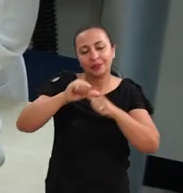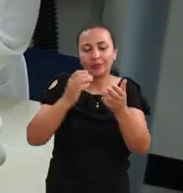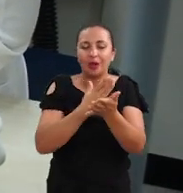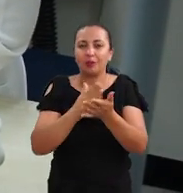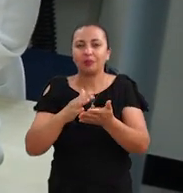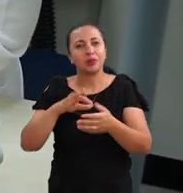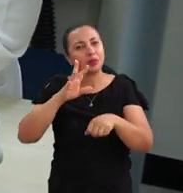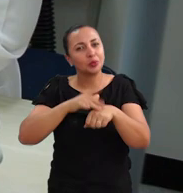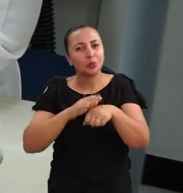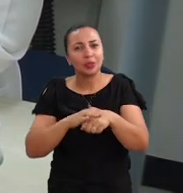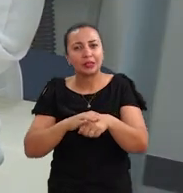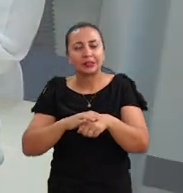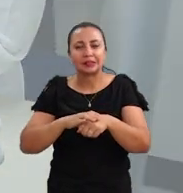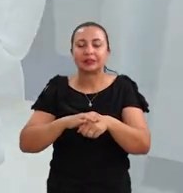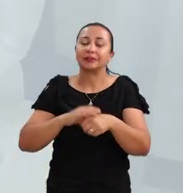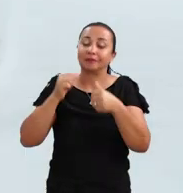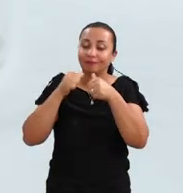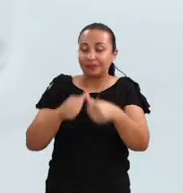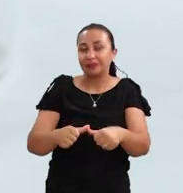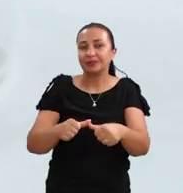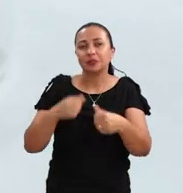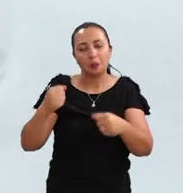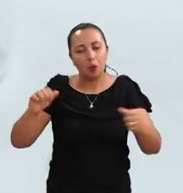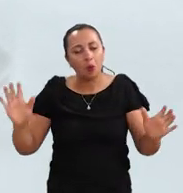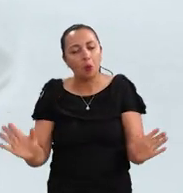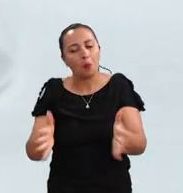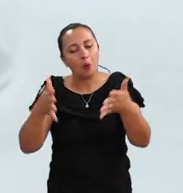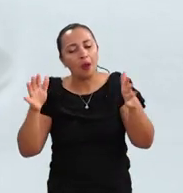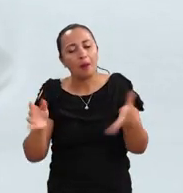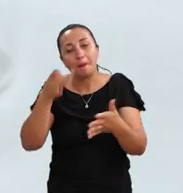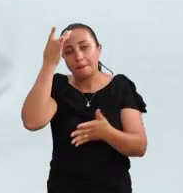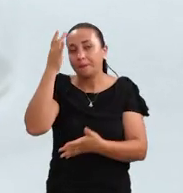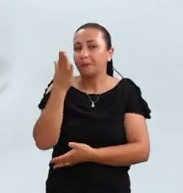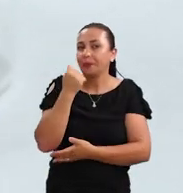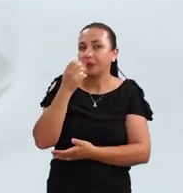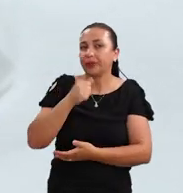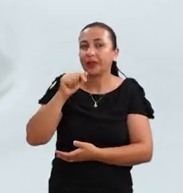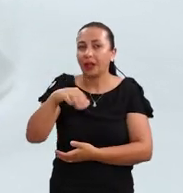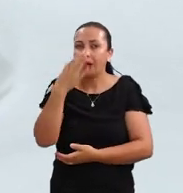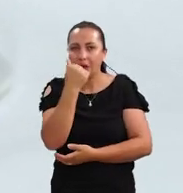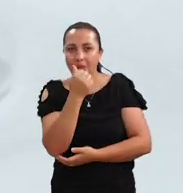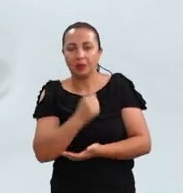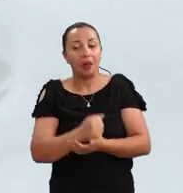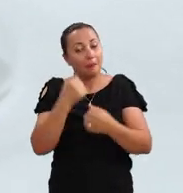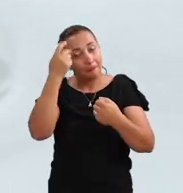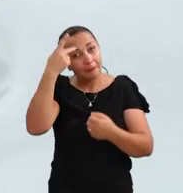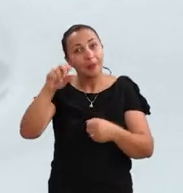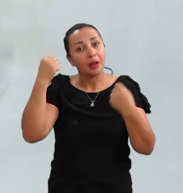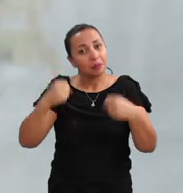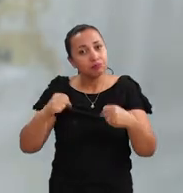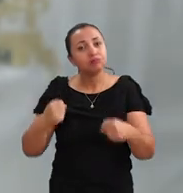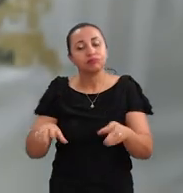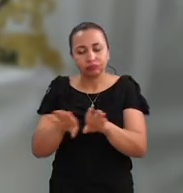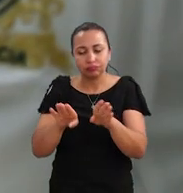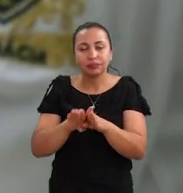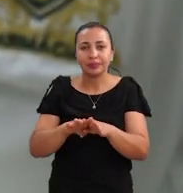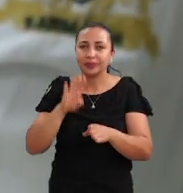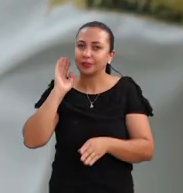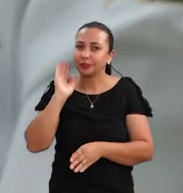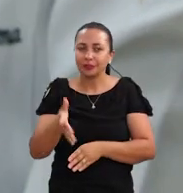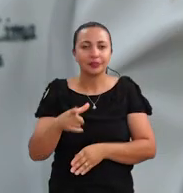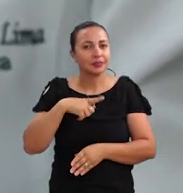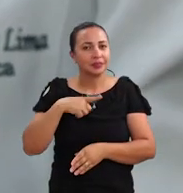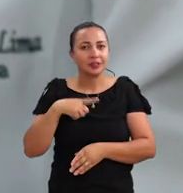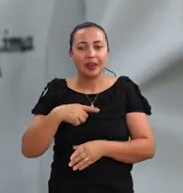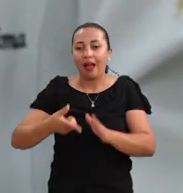um determinado tipo de doença, a gente pode estimulá-lo a consumir aquele alimento para que ele possa, então, já, né, de